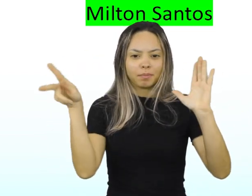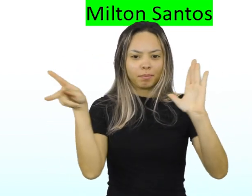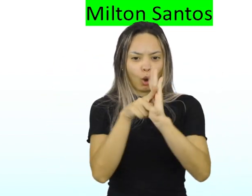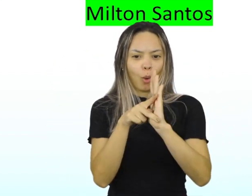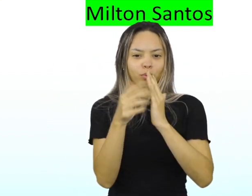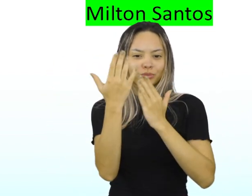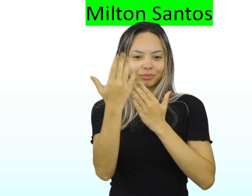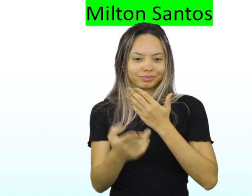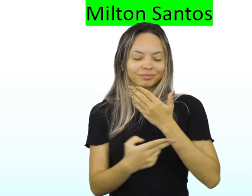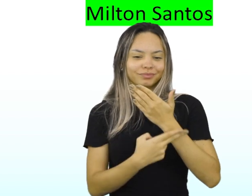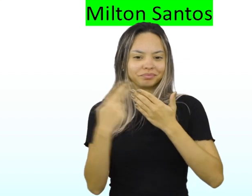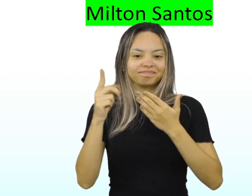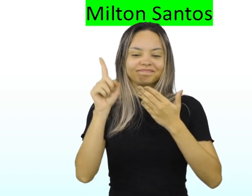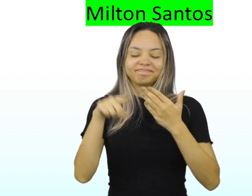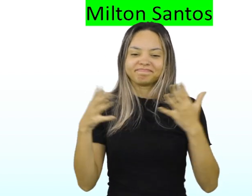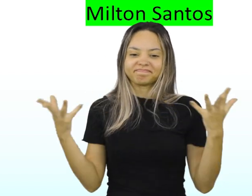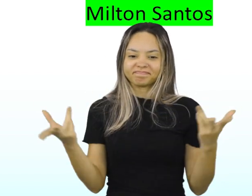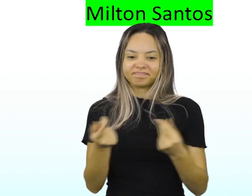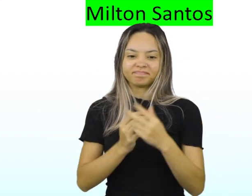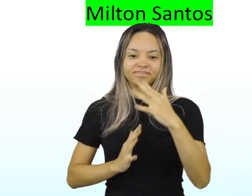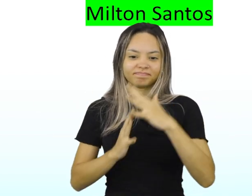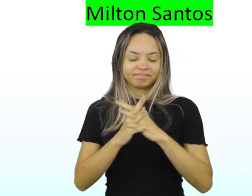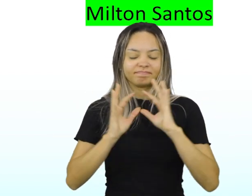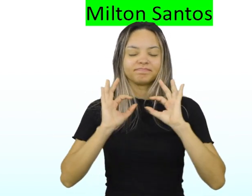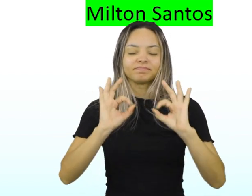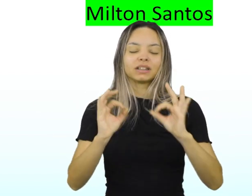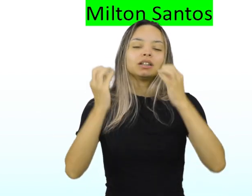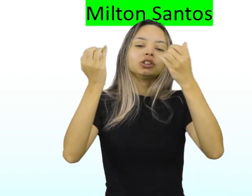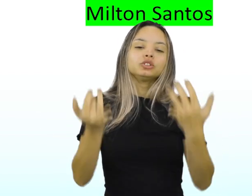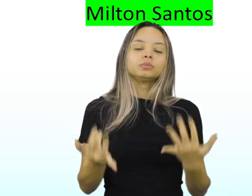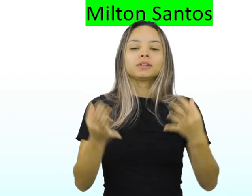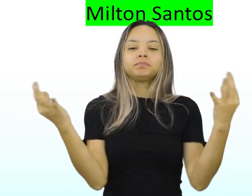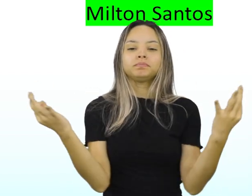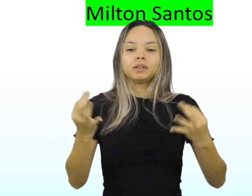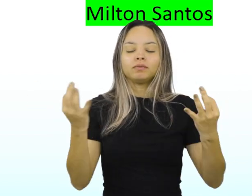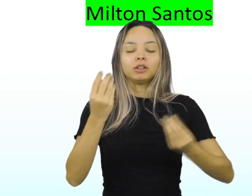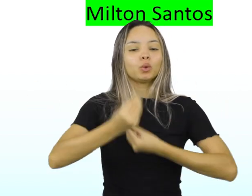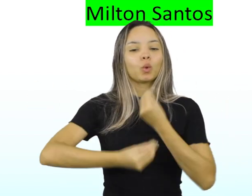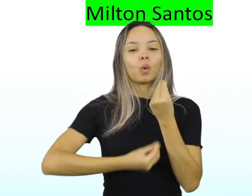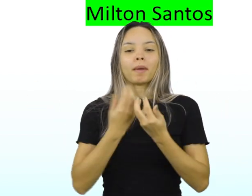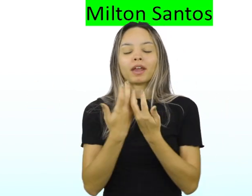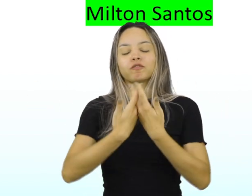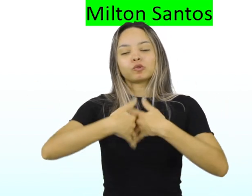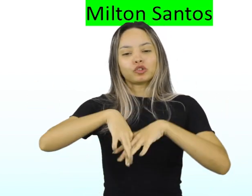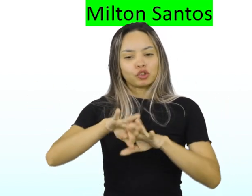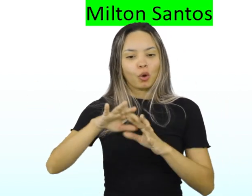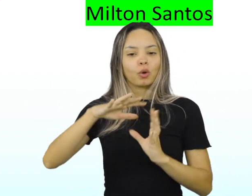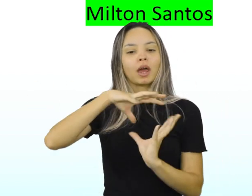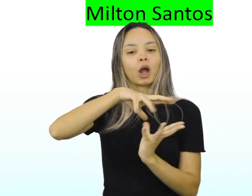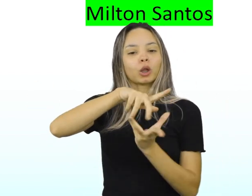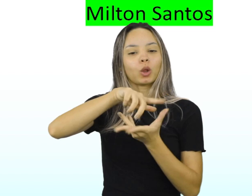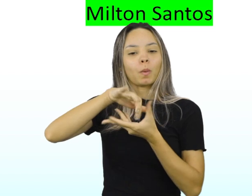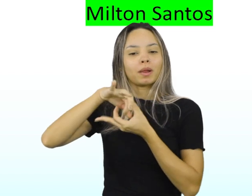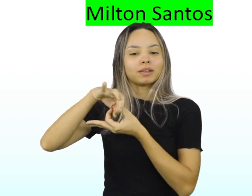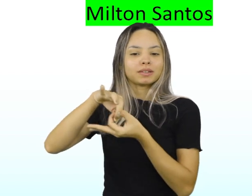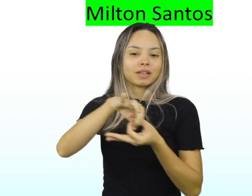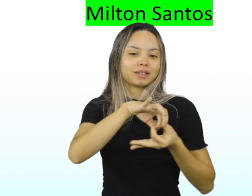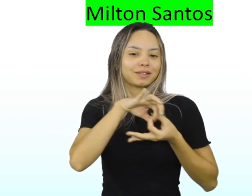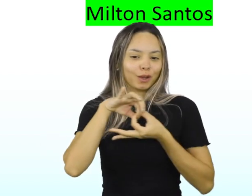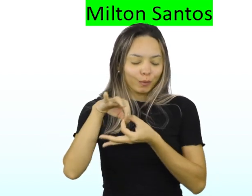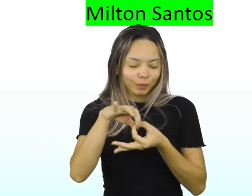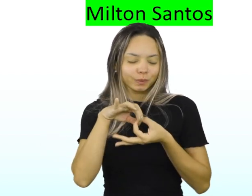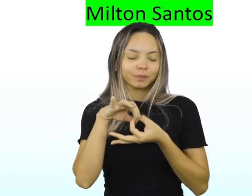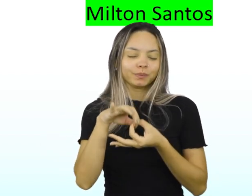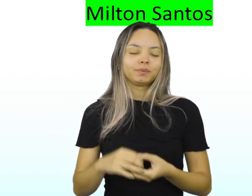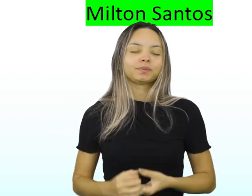de Milton Santos que eu acho assim incrível. Ele define muito bem a globalização de uma forma simples, como ele sabia fazer em